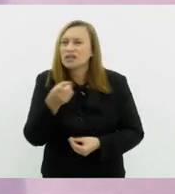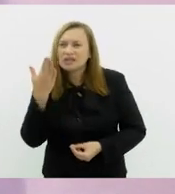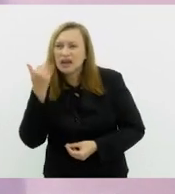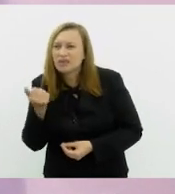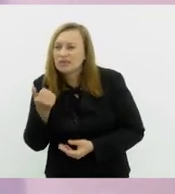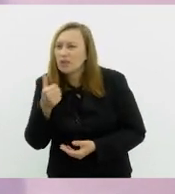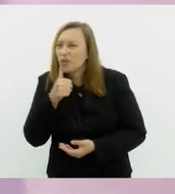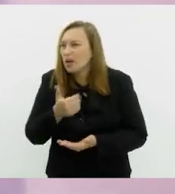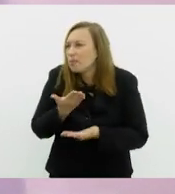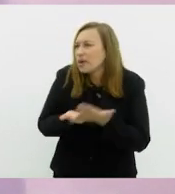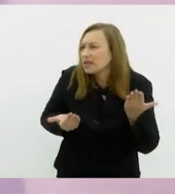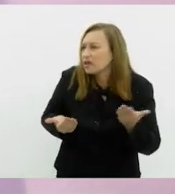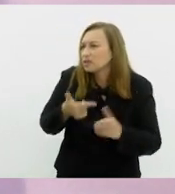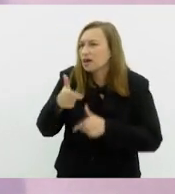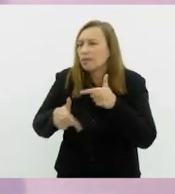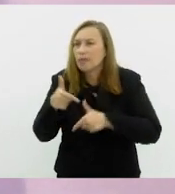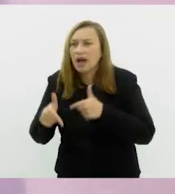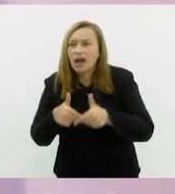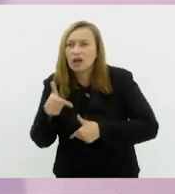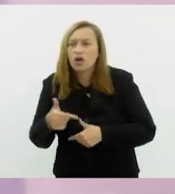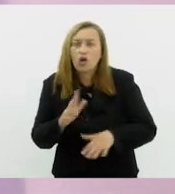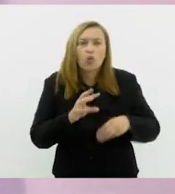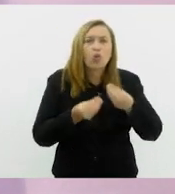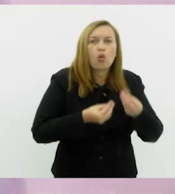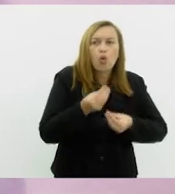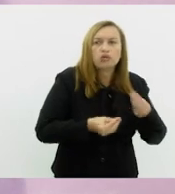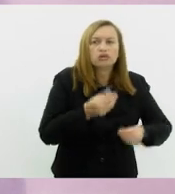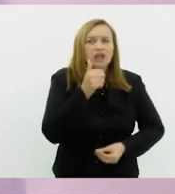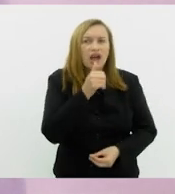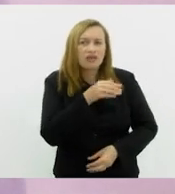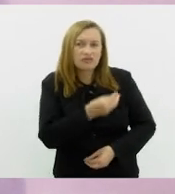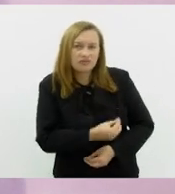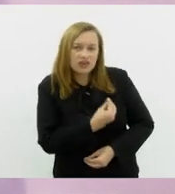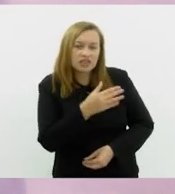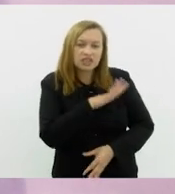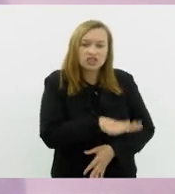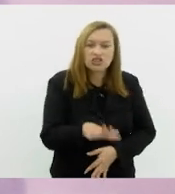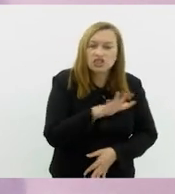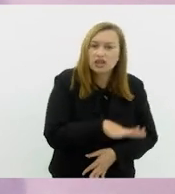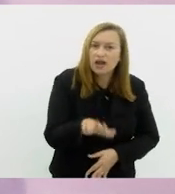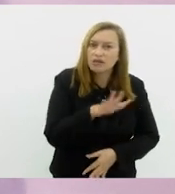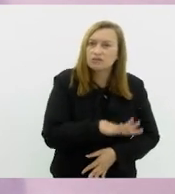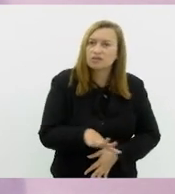empregos? Foram lá saber como é que está a vida dessas crianças que já estão